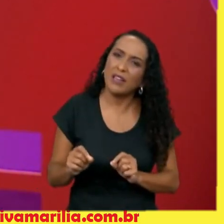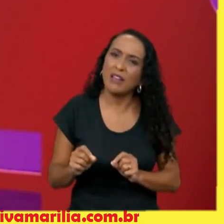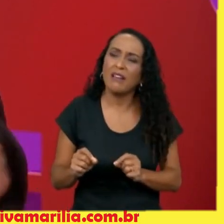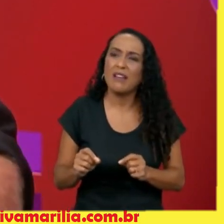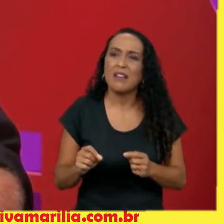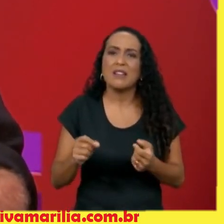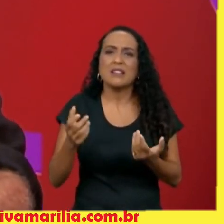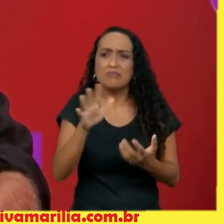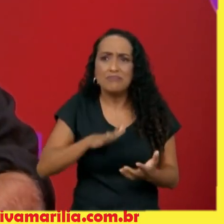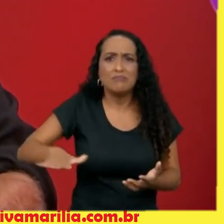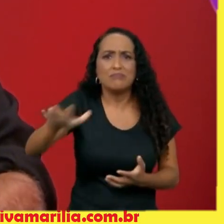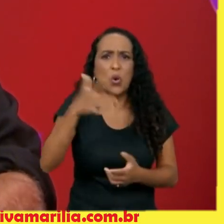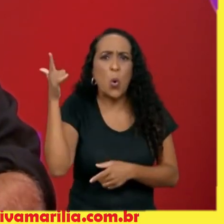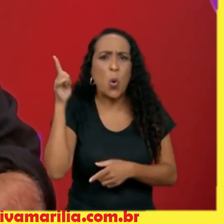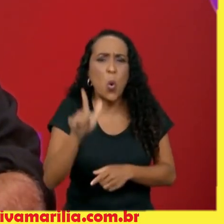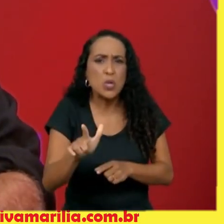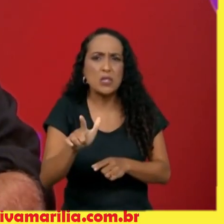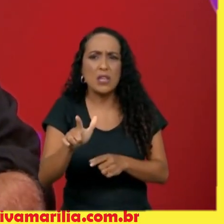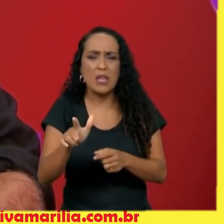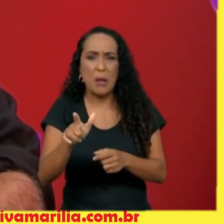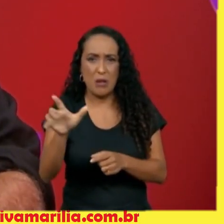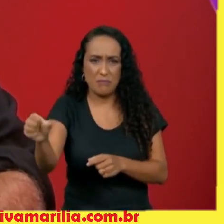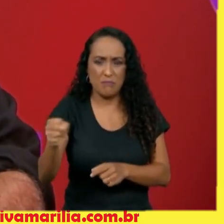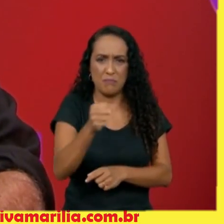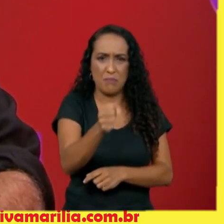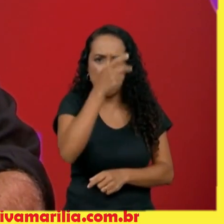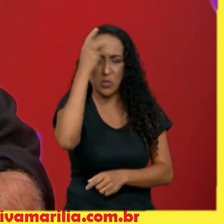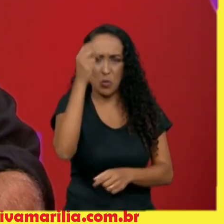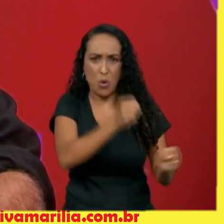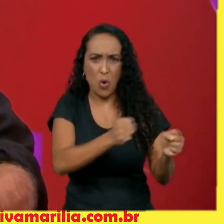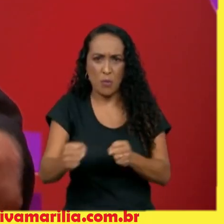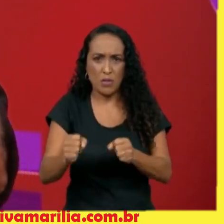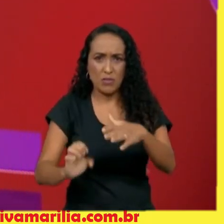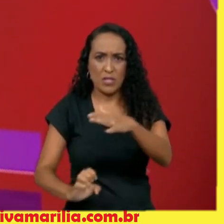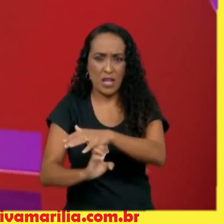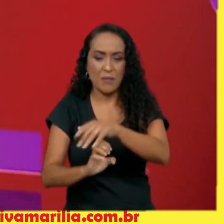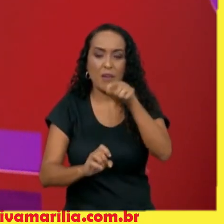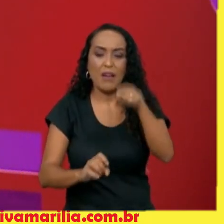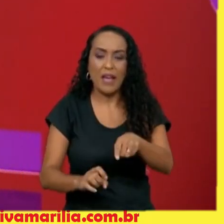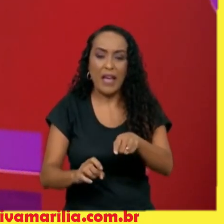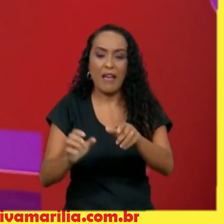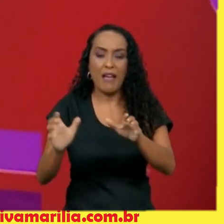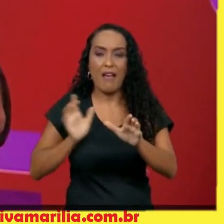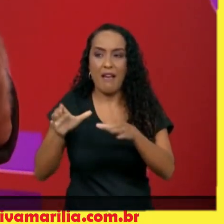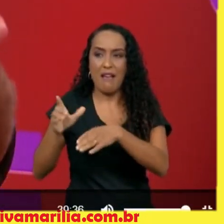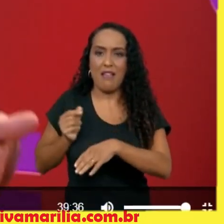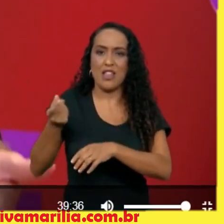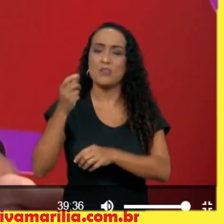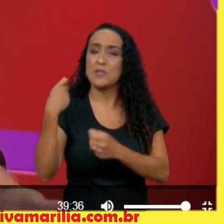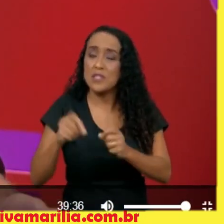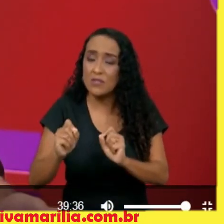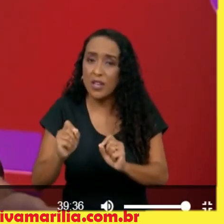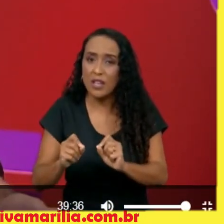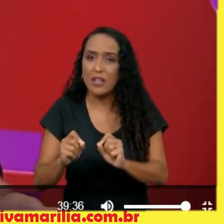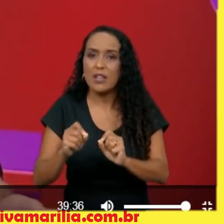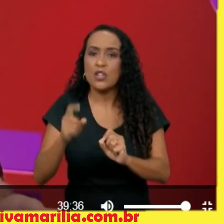sufrágio universal, conseguirem pôr alguém no comando do Estado, essa elite precisava de quê? De